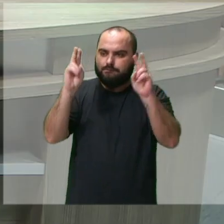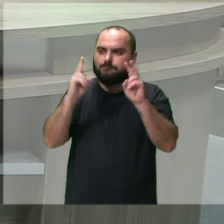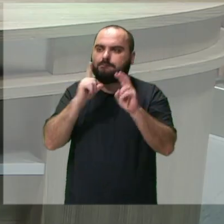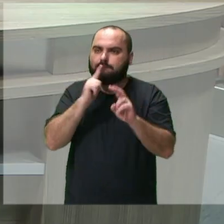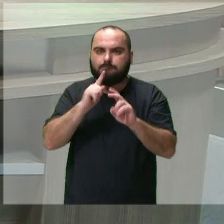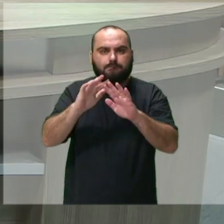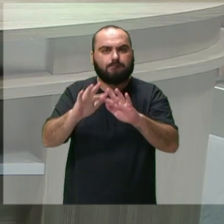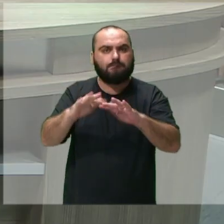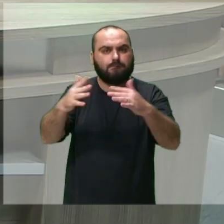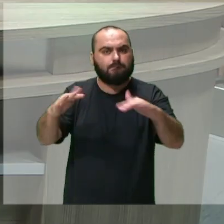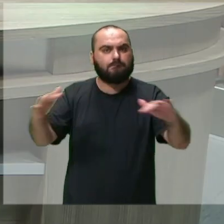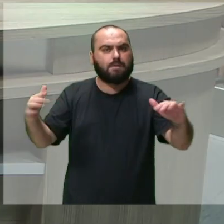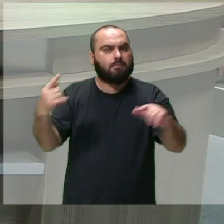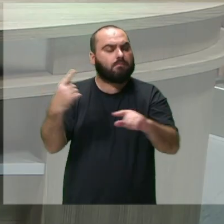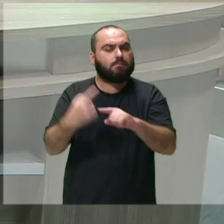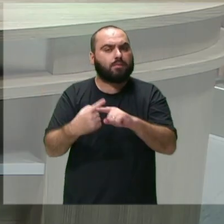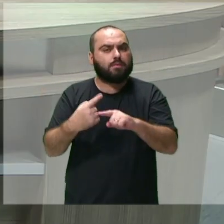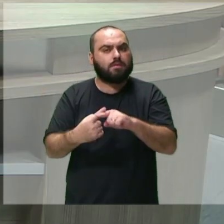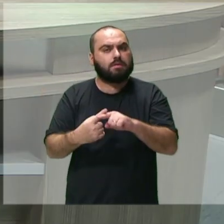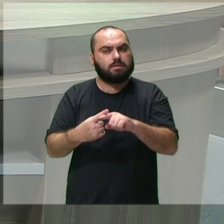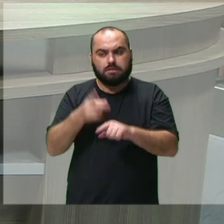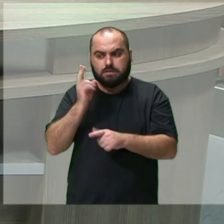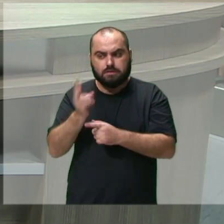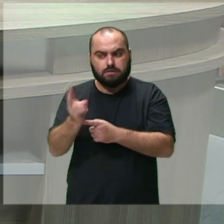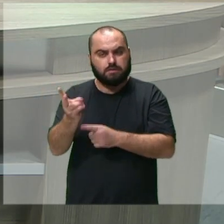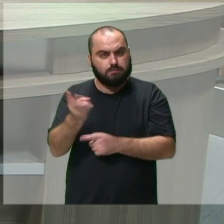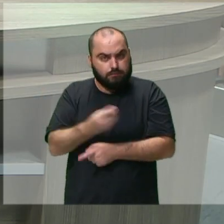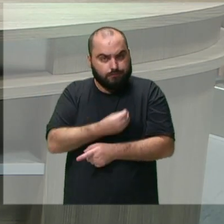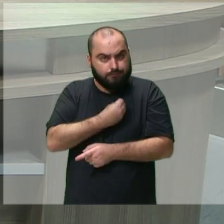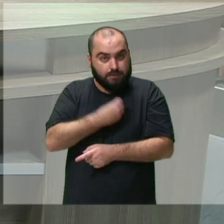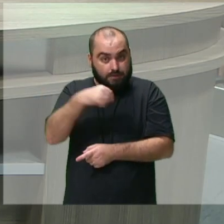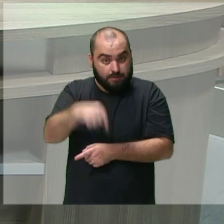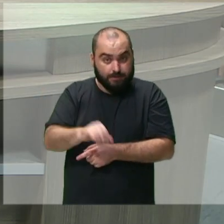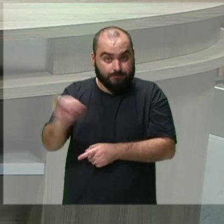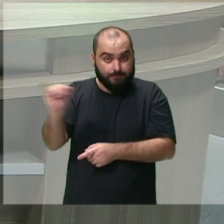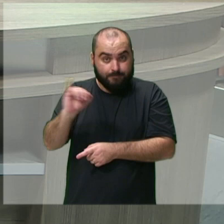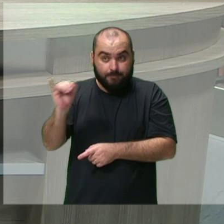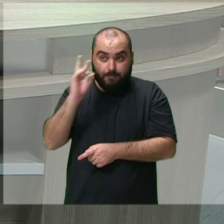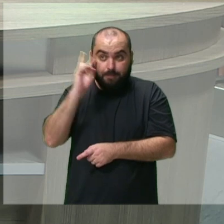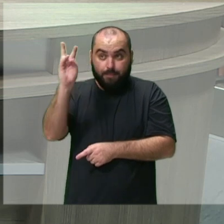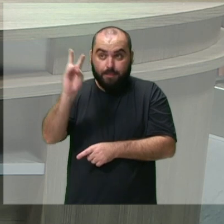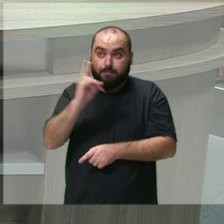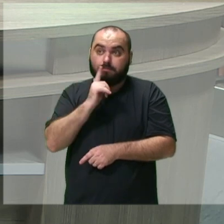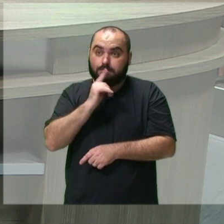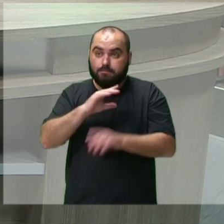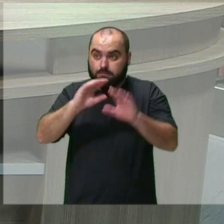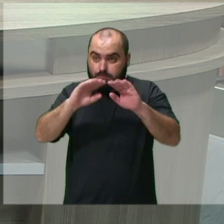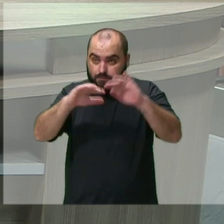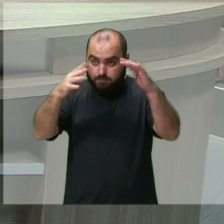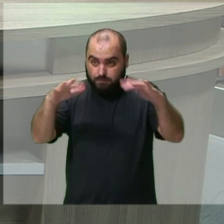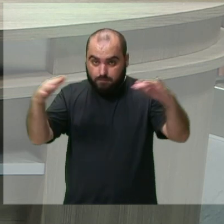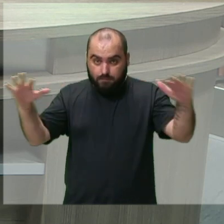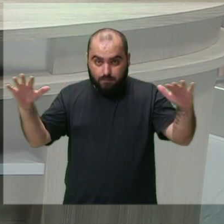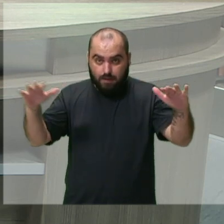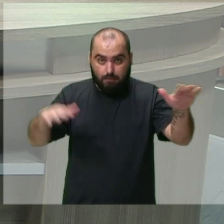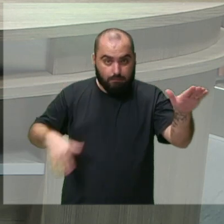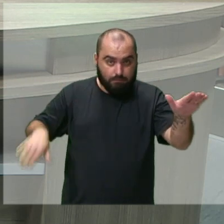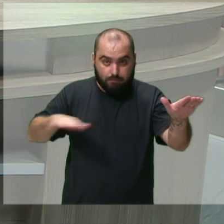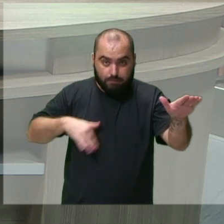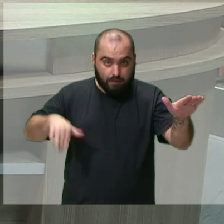porque você passou a tua vida inteira aqui em Itajaí com esse mar maravilhoso, com essas praias